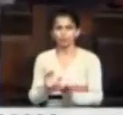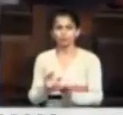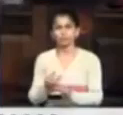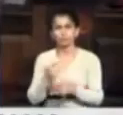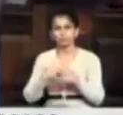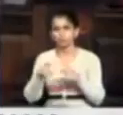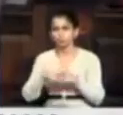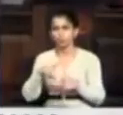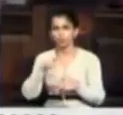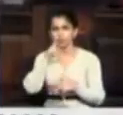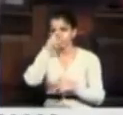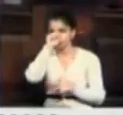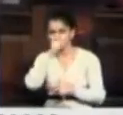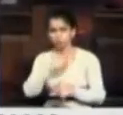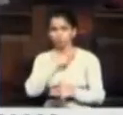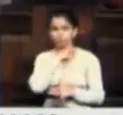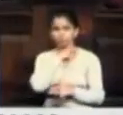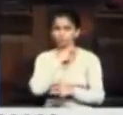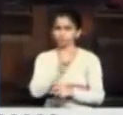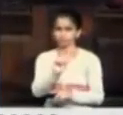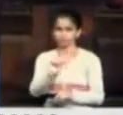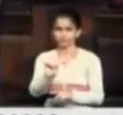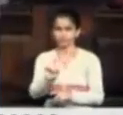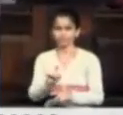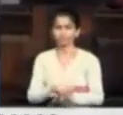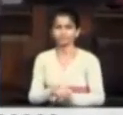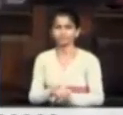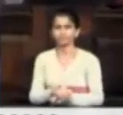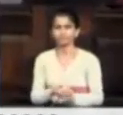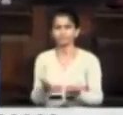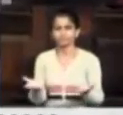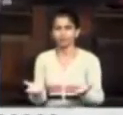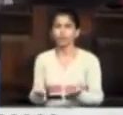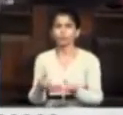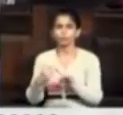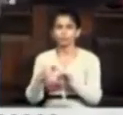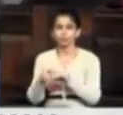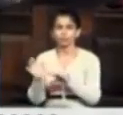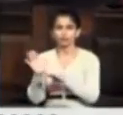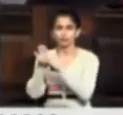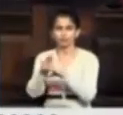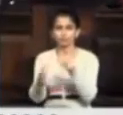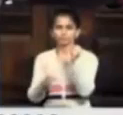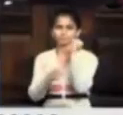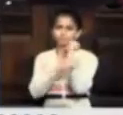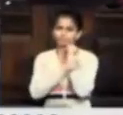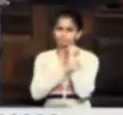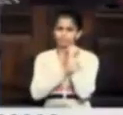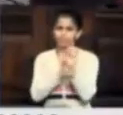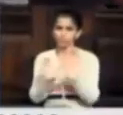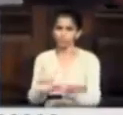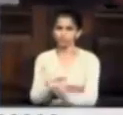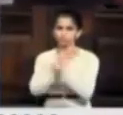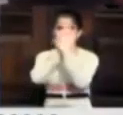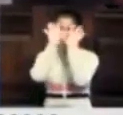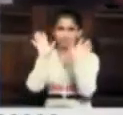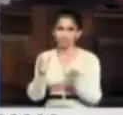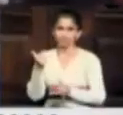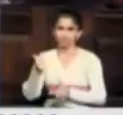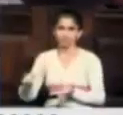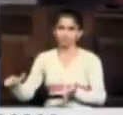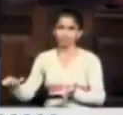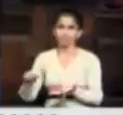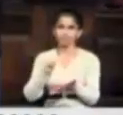A transparência traria mais segurança. E não tem nesse governo. Não tem transparência nesse governo. É bom